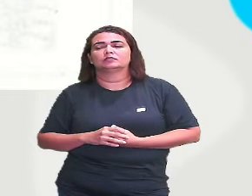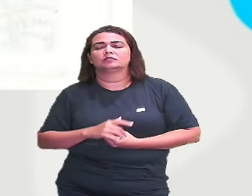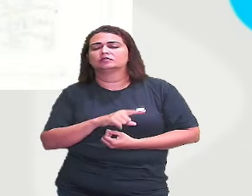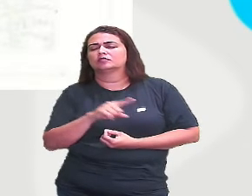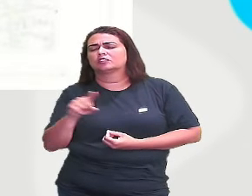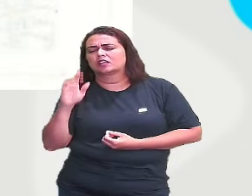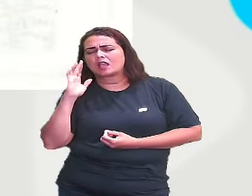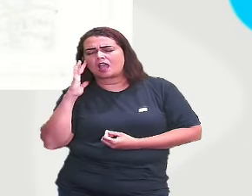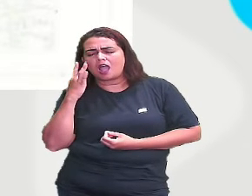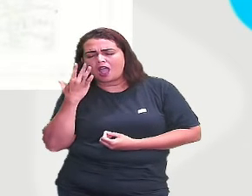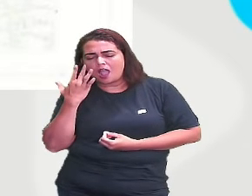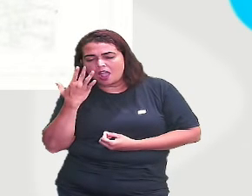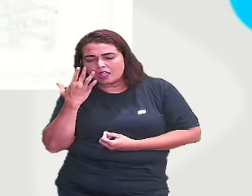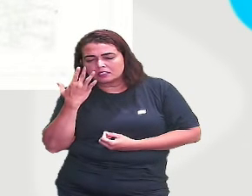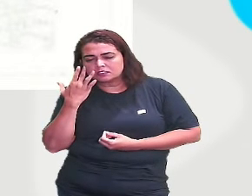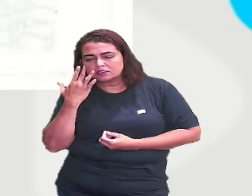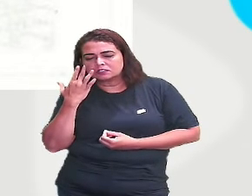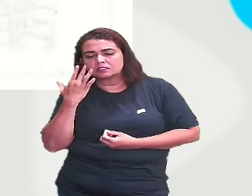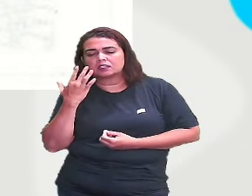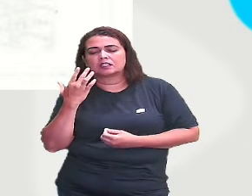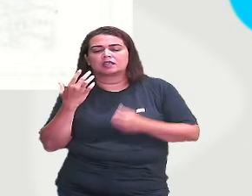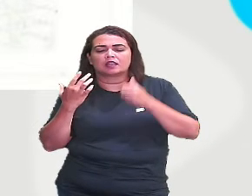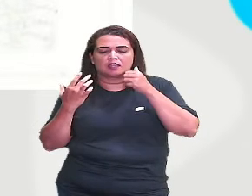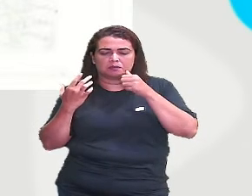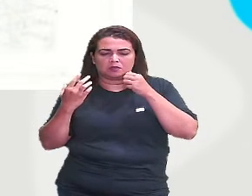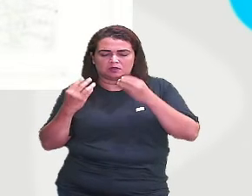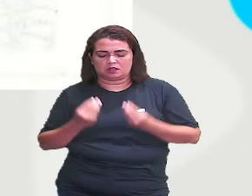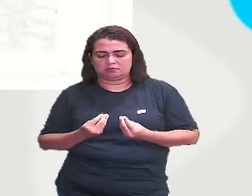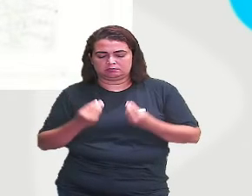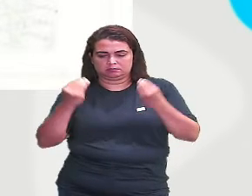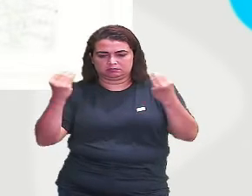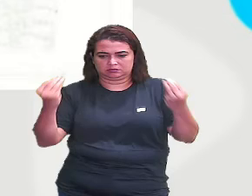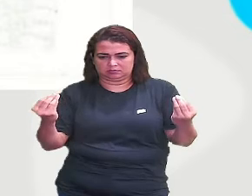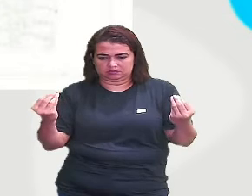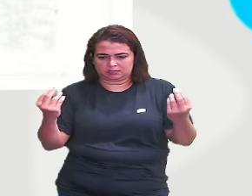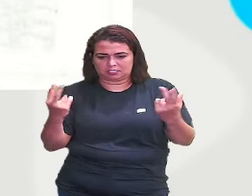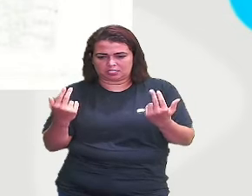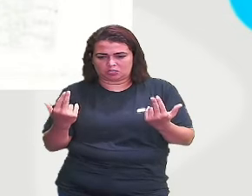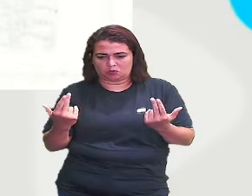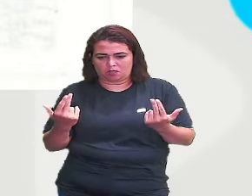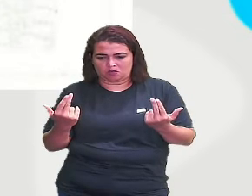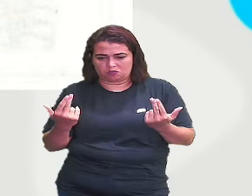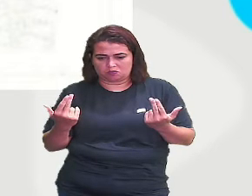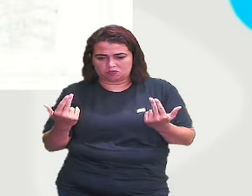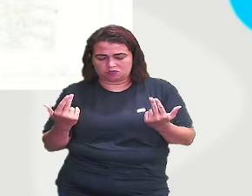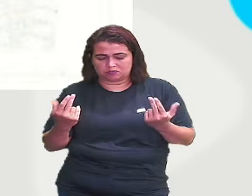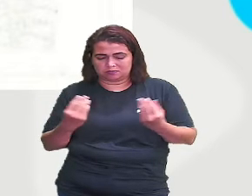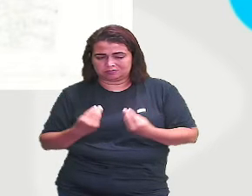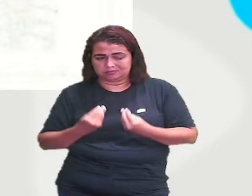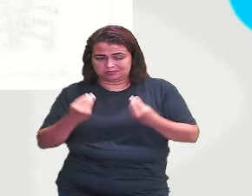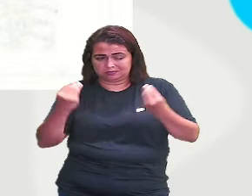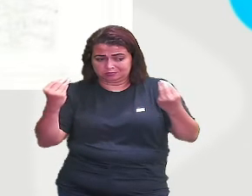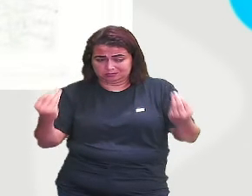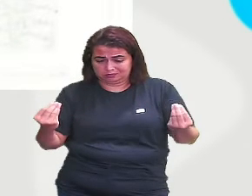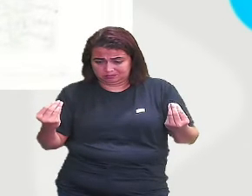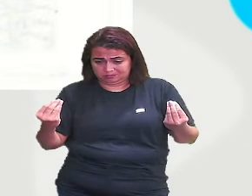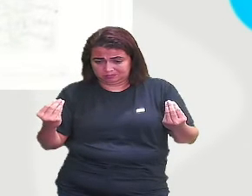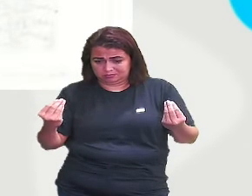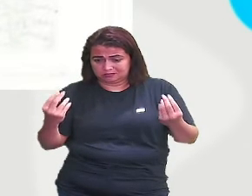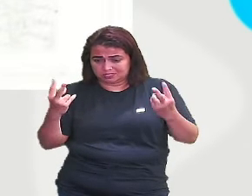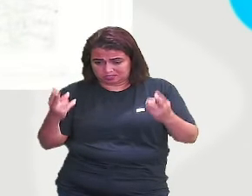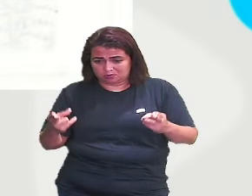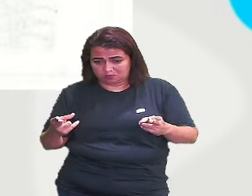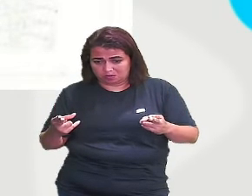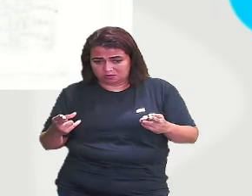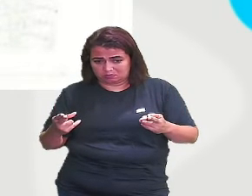Vocês acham que Rita deu a mesma quantidade de balinhas para as 2 sobrinhas? Ou não? Uma